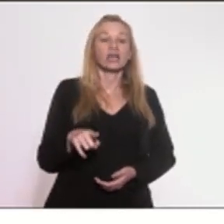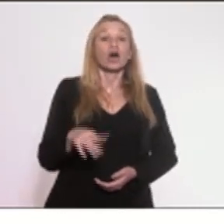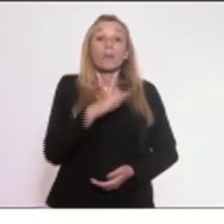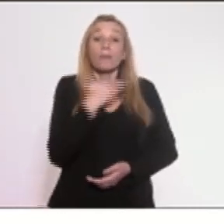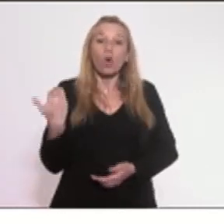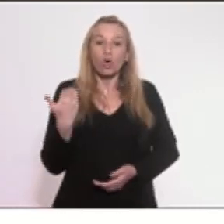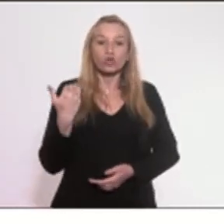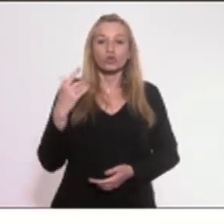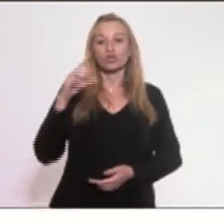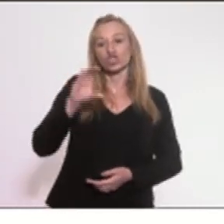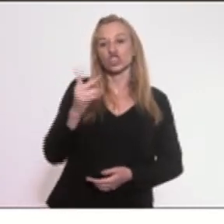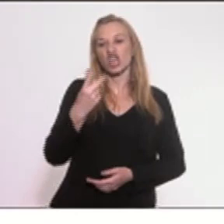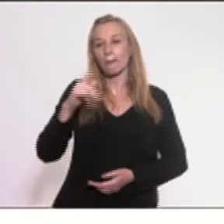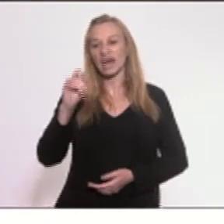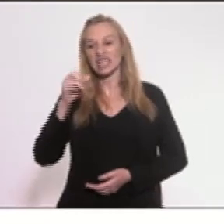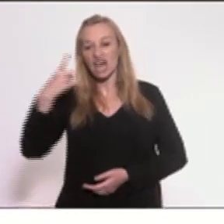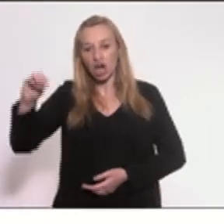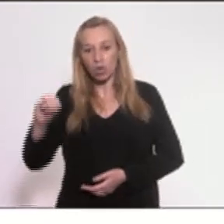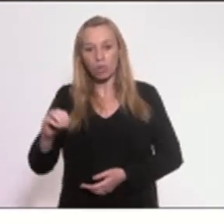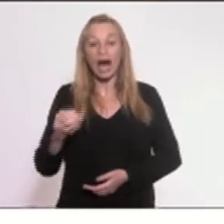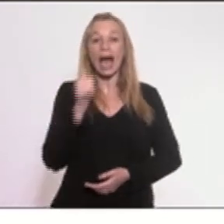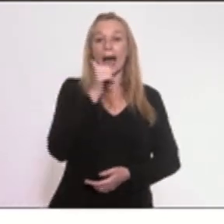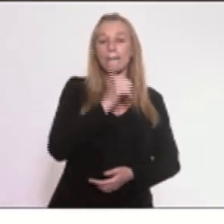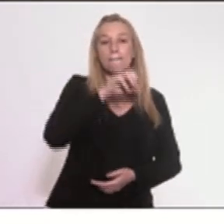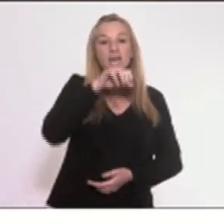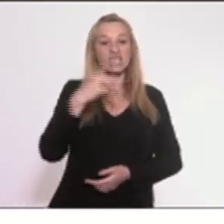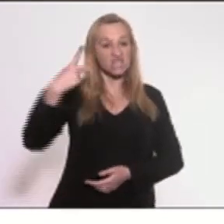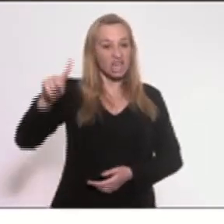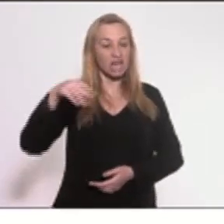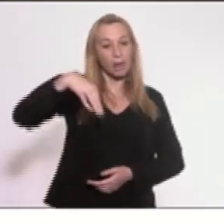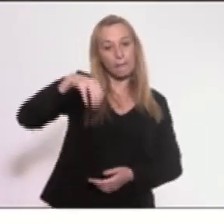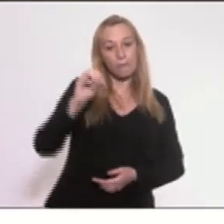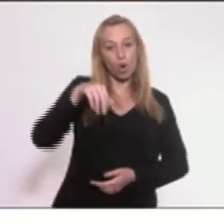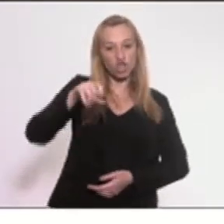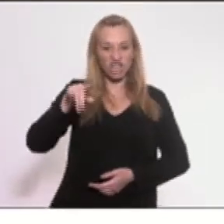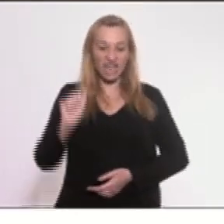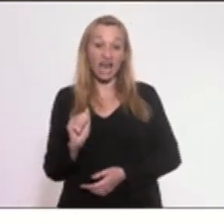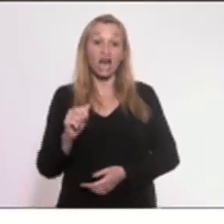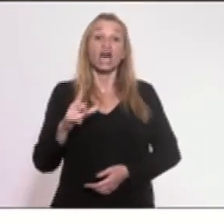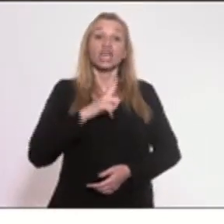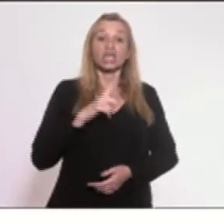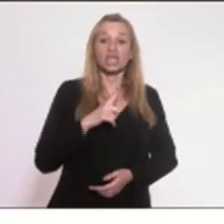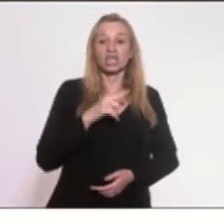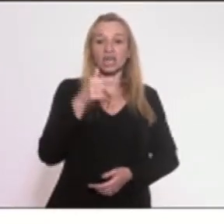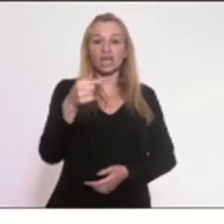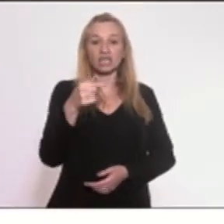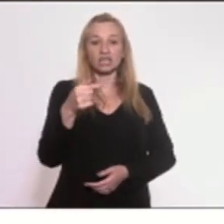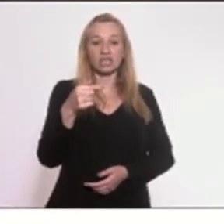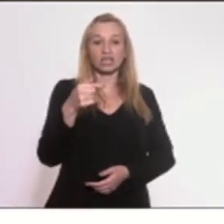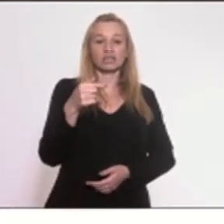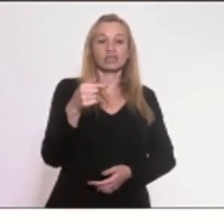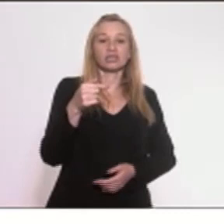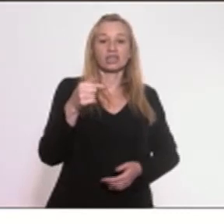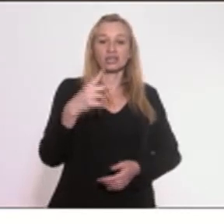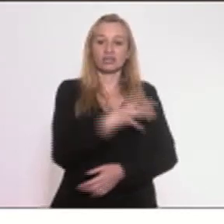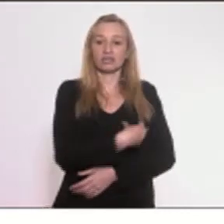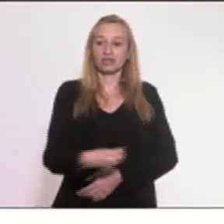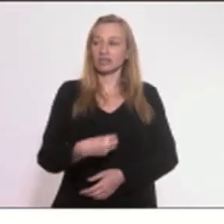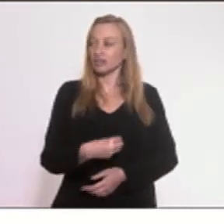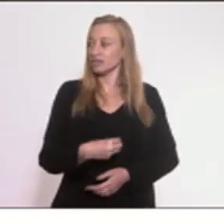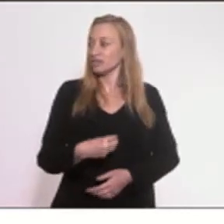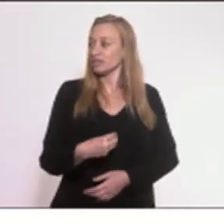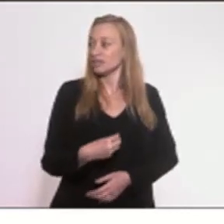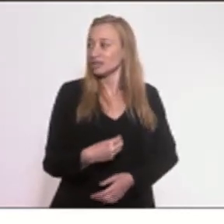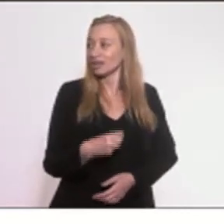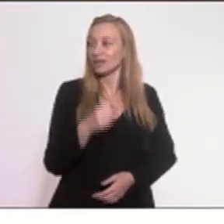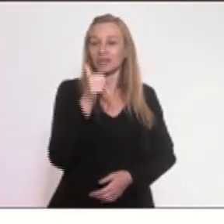no Chapadão. A mãe dele, Mônica, que tem outros 7 filhos, com Cauê era 8 filhos, uma